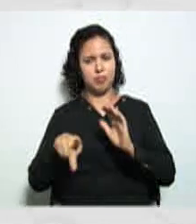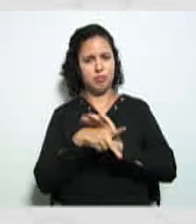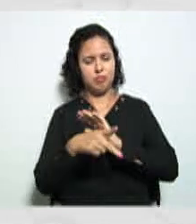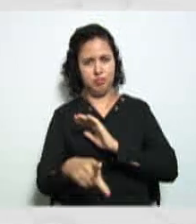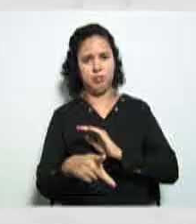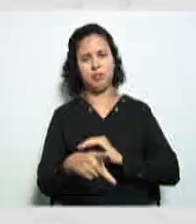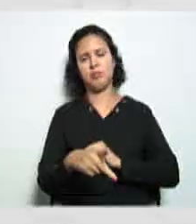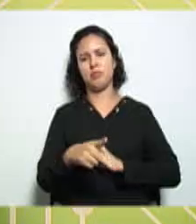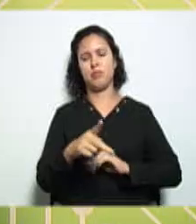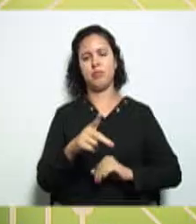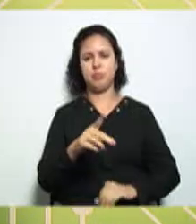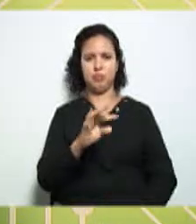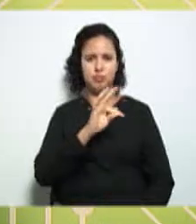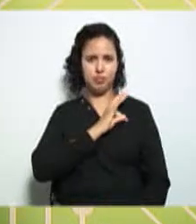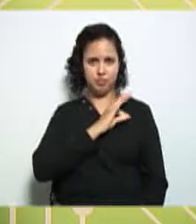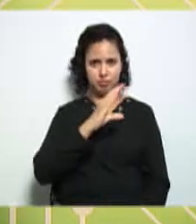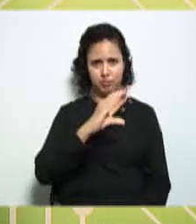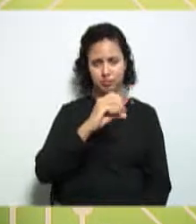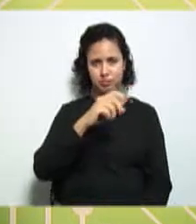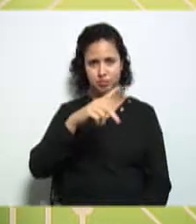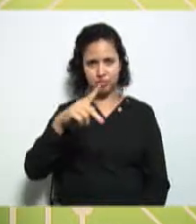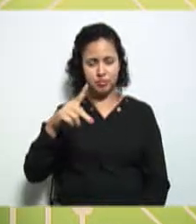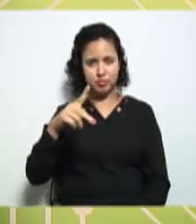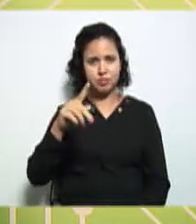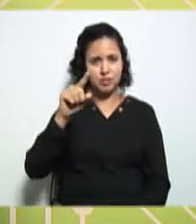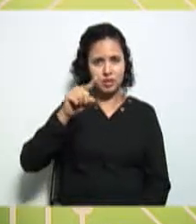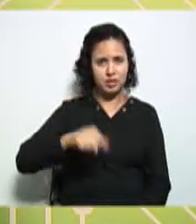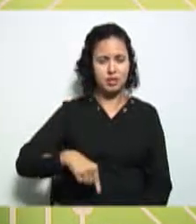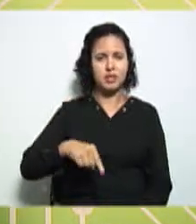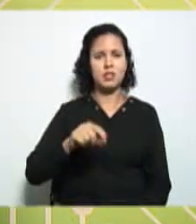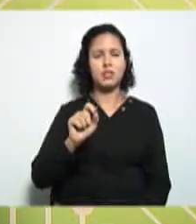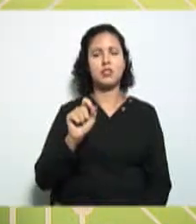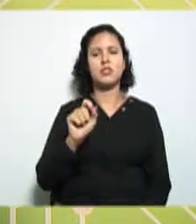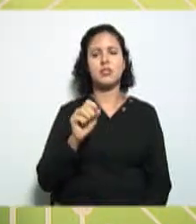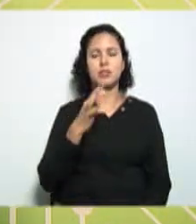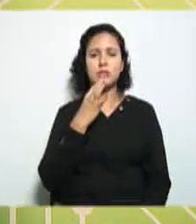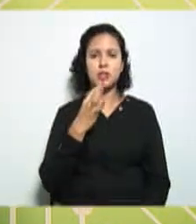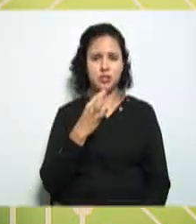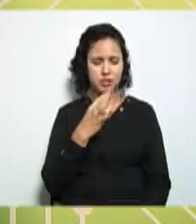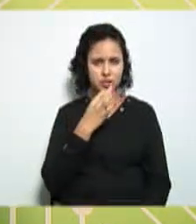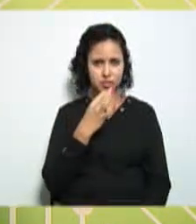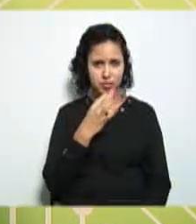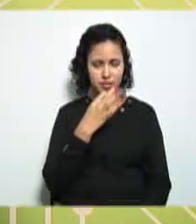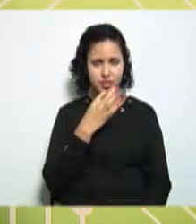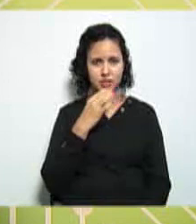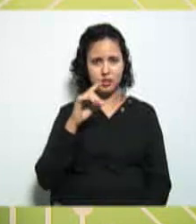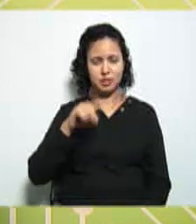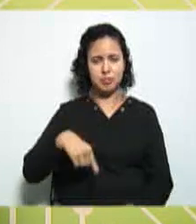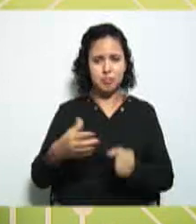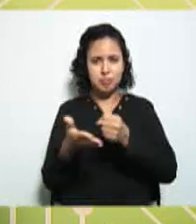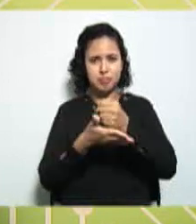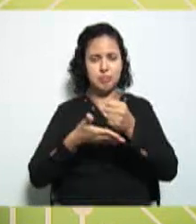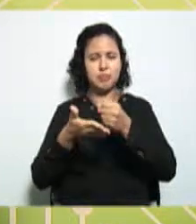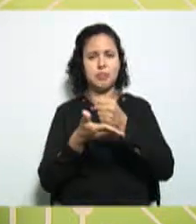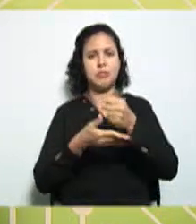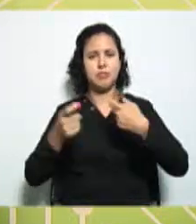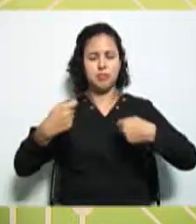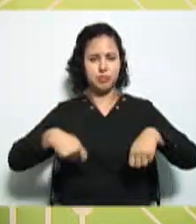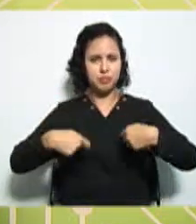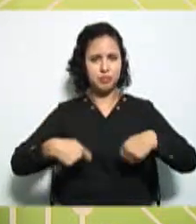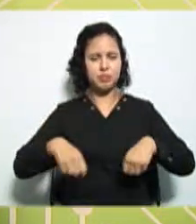técnico em cooperativismo, ou seja, uma das competências, um dos conhecimentos básicos que eu